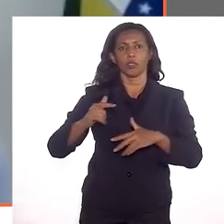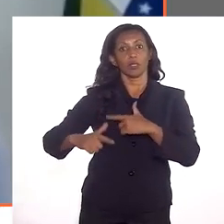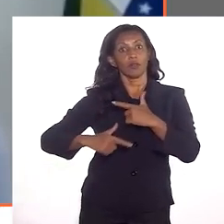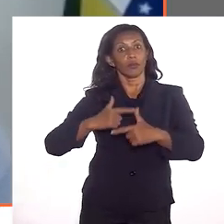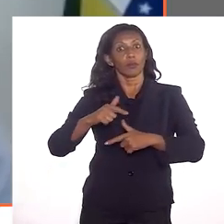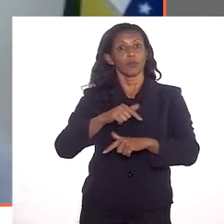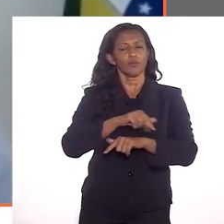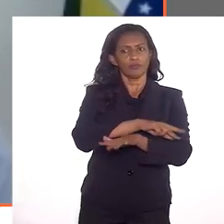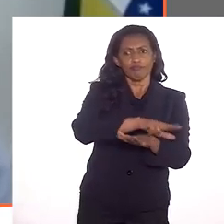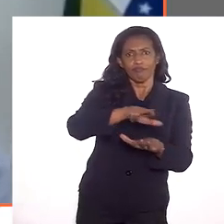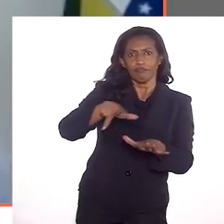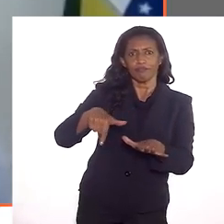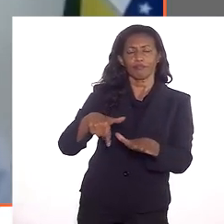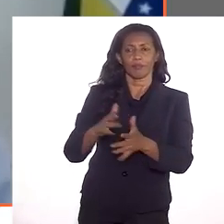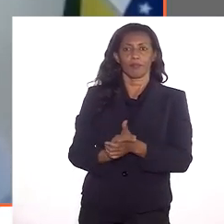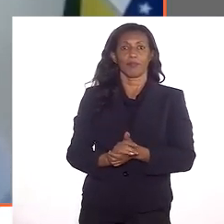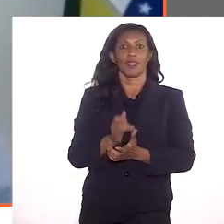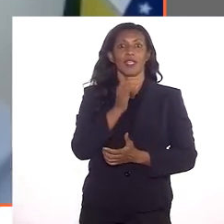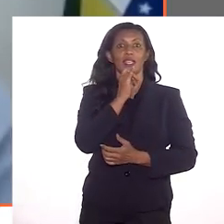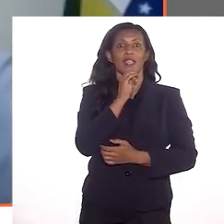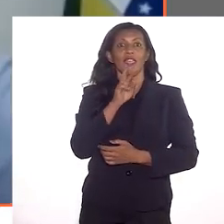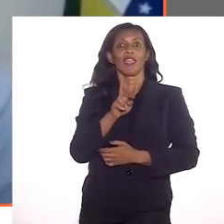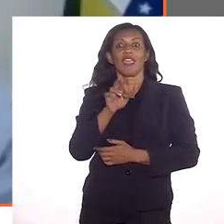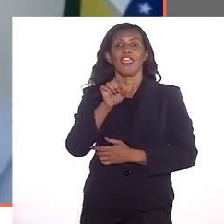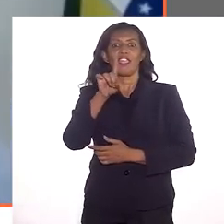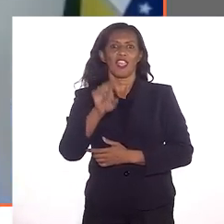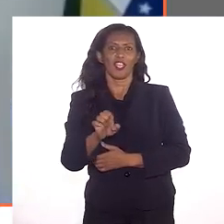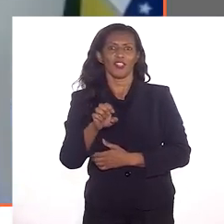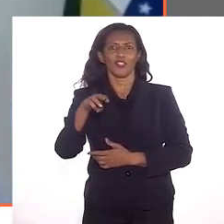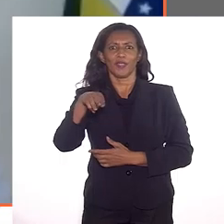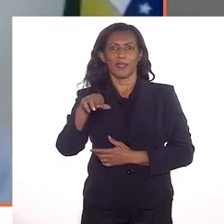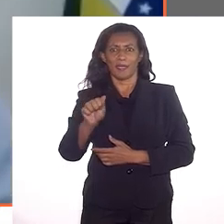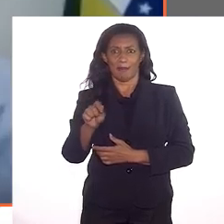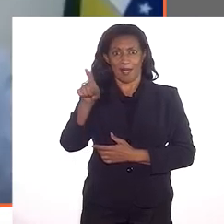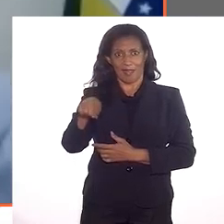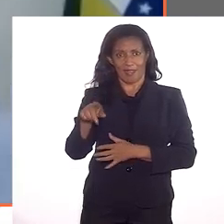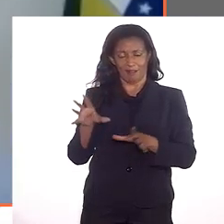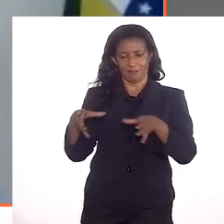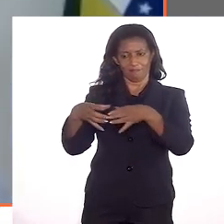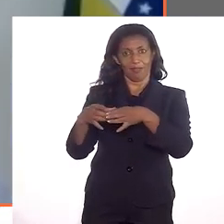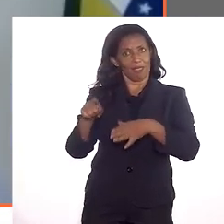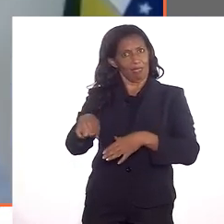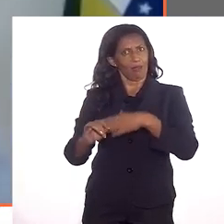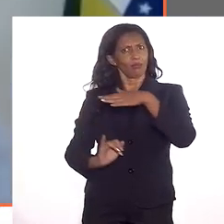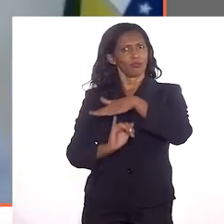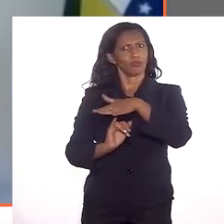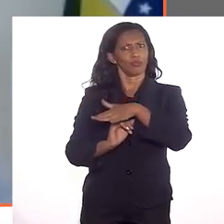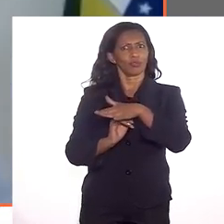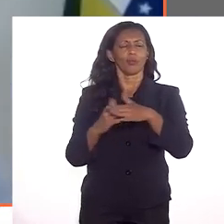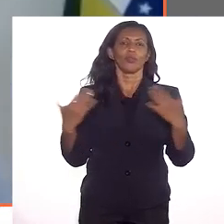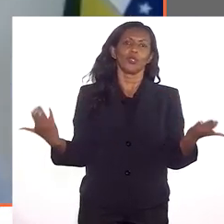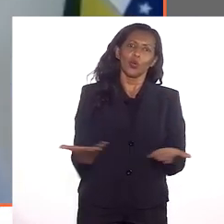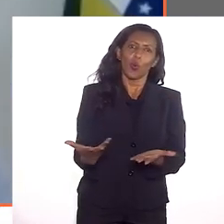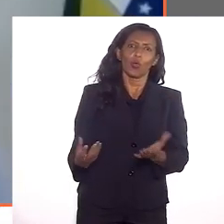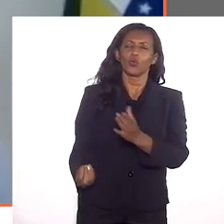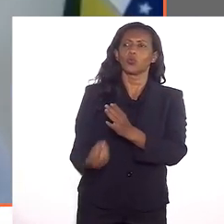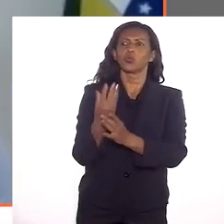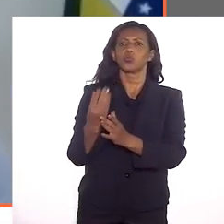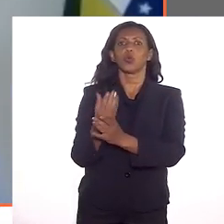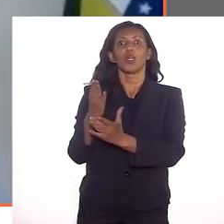territórios, que foram, muitas delas, se sofisticando. Por exemplo, Redes da Maré, lá na Maré. É uma instituição que